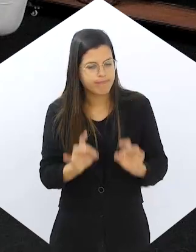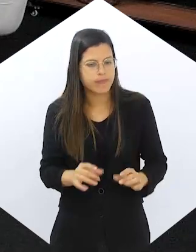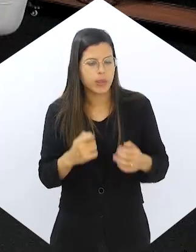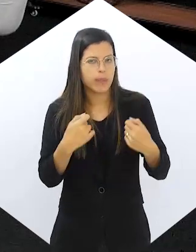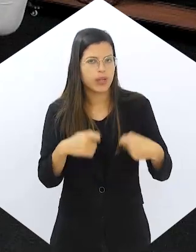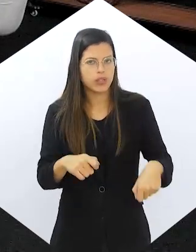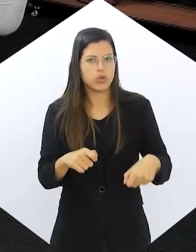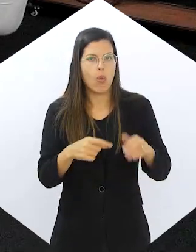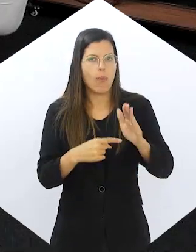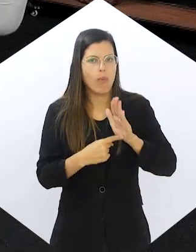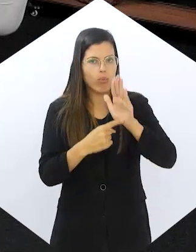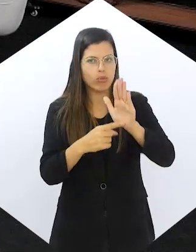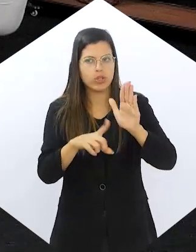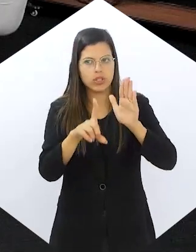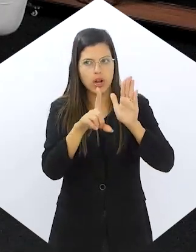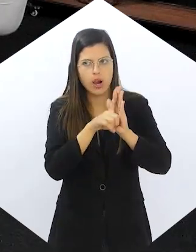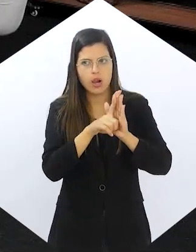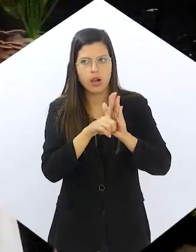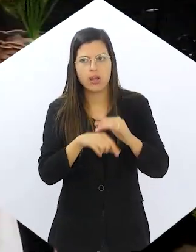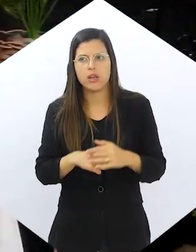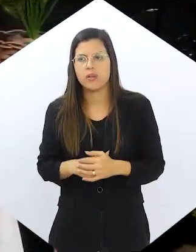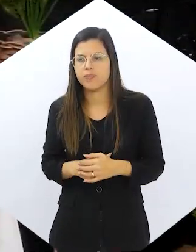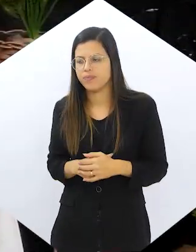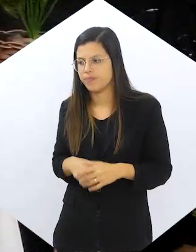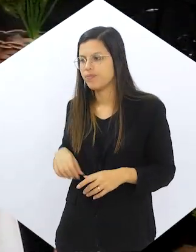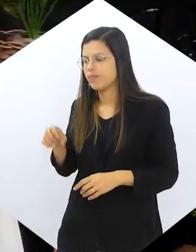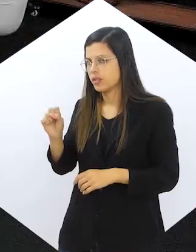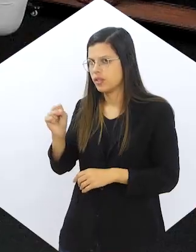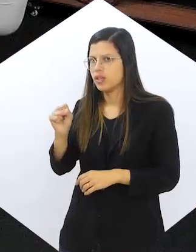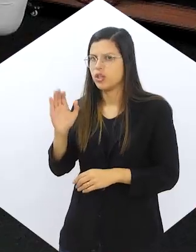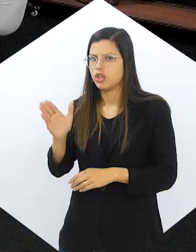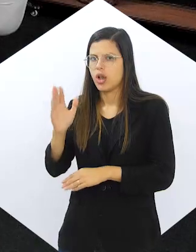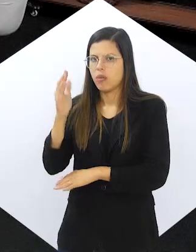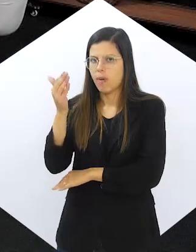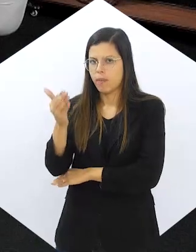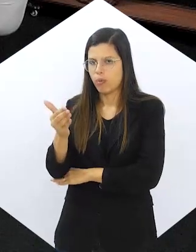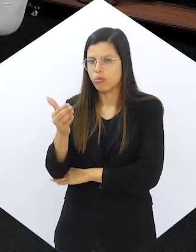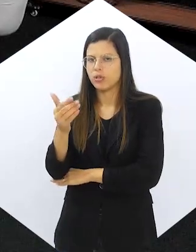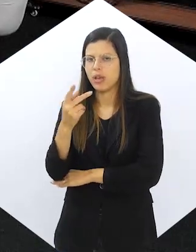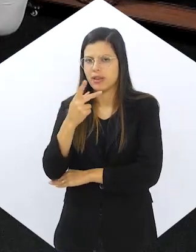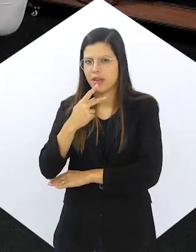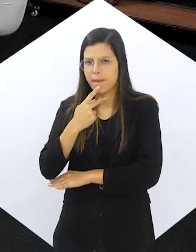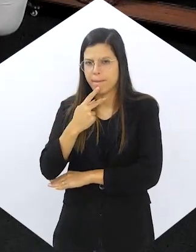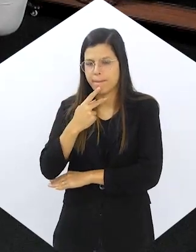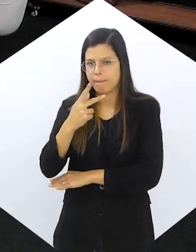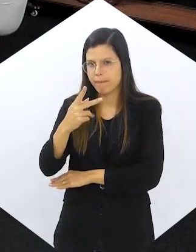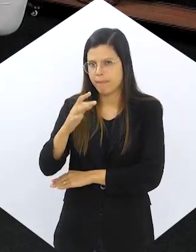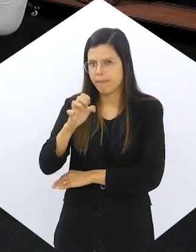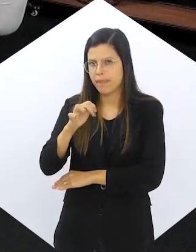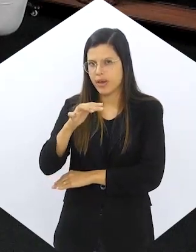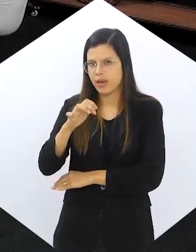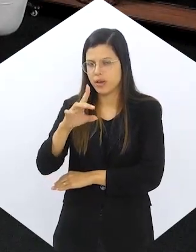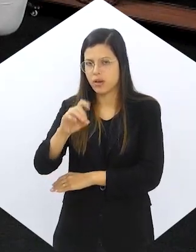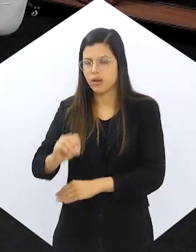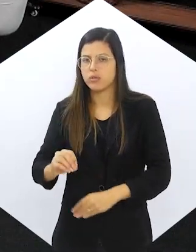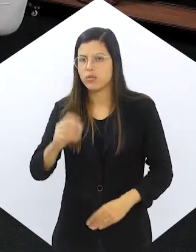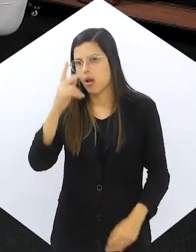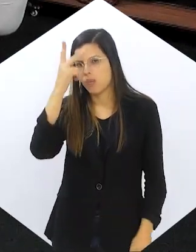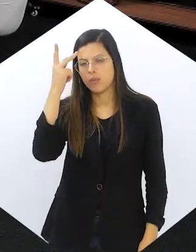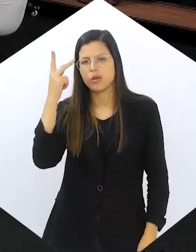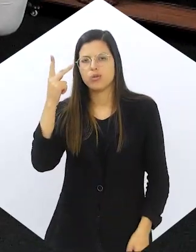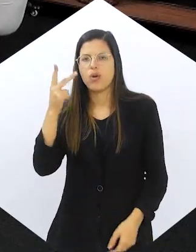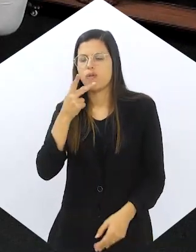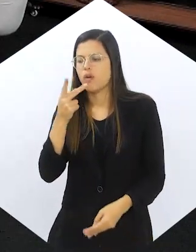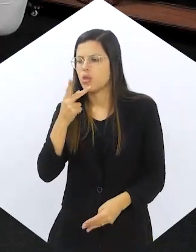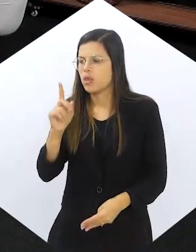mostrar a lei, que a pessoa não deixou você entrar? Já, numa pousada, lá em Penedo. Aí a pessoa estava relutante,